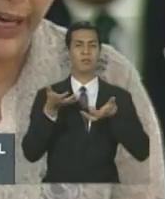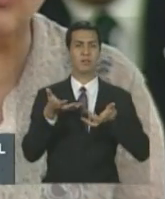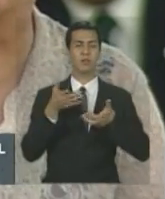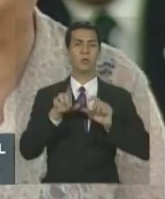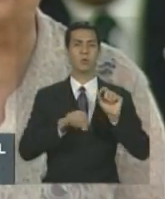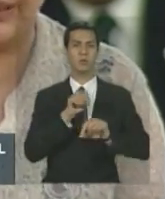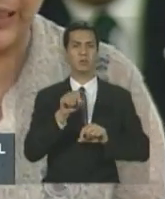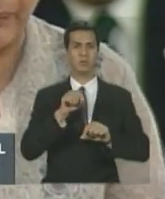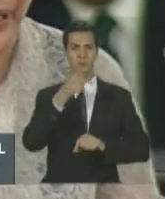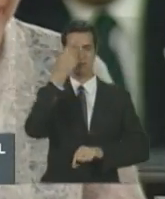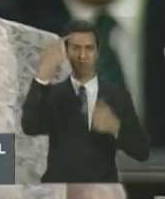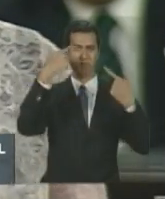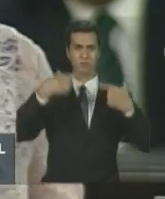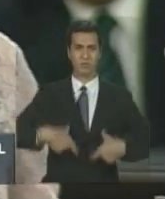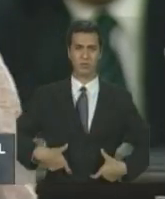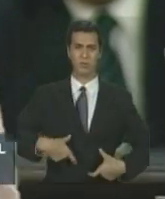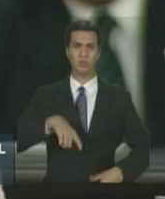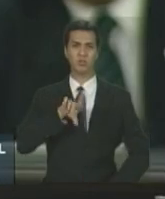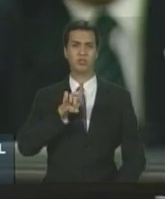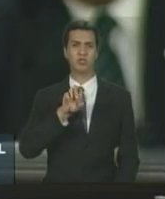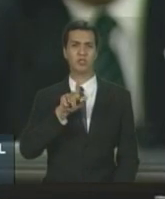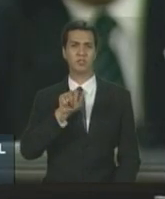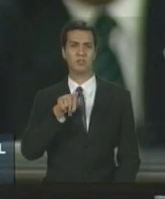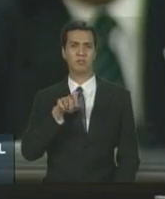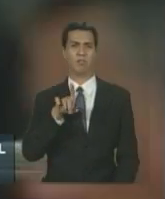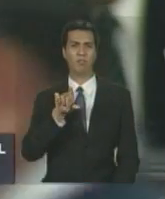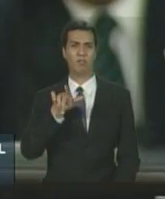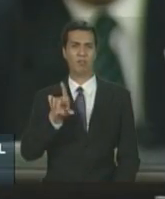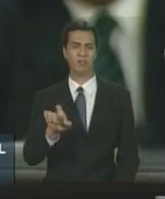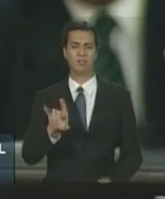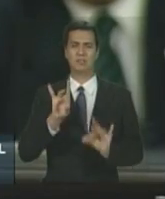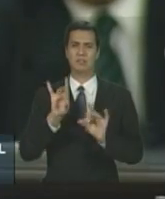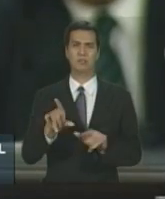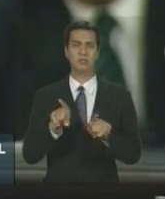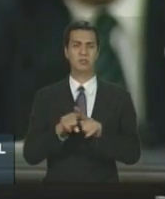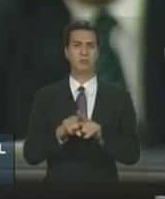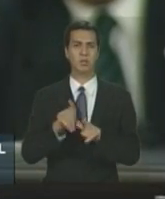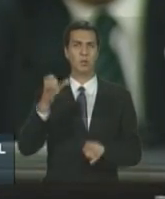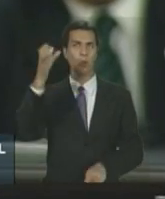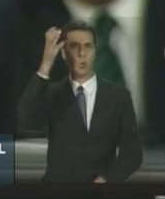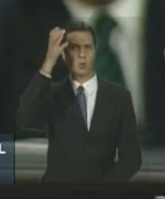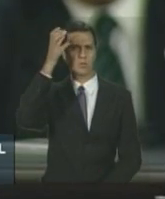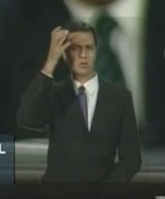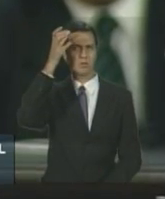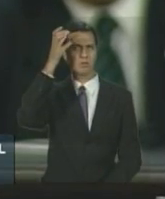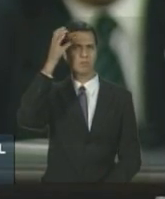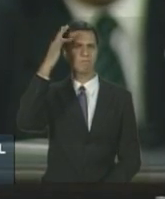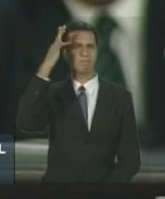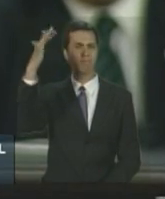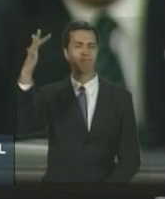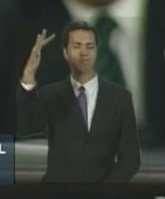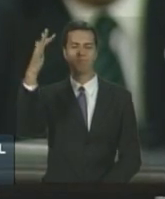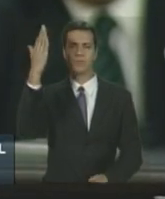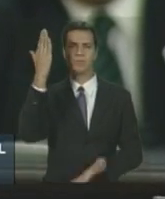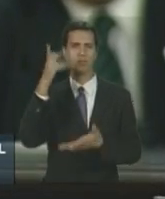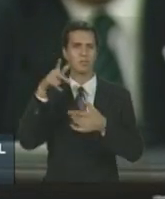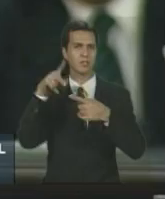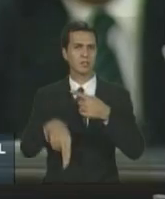a dignidade humana e apagar qualquer vestígio de consciência. Sempre que se